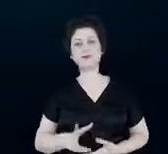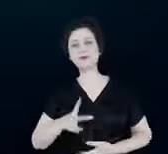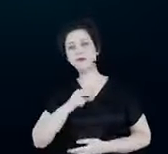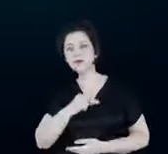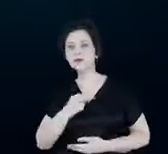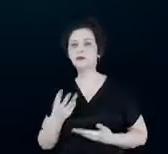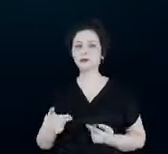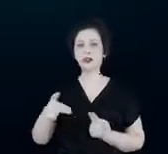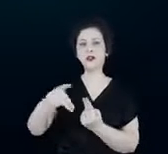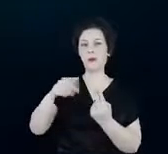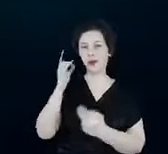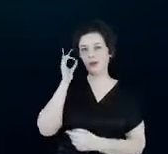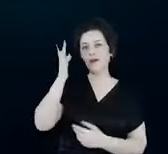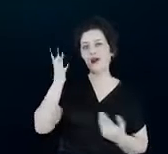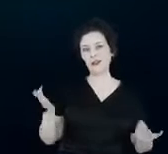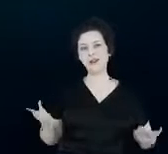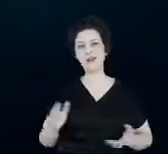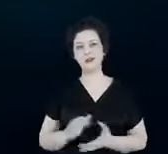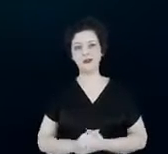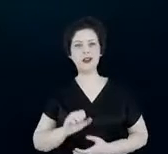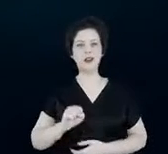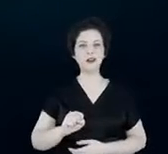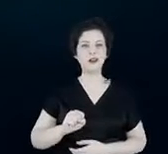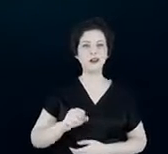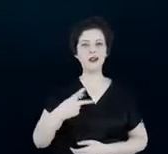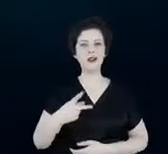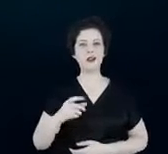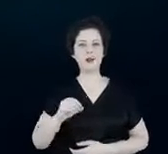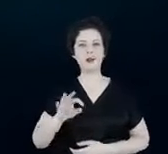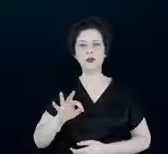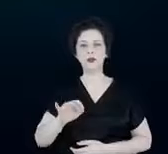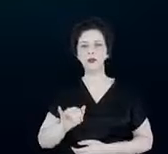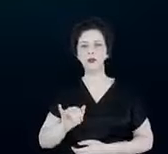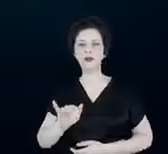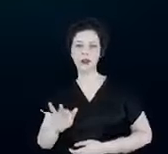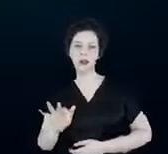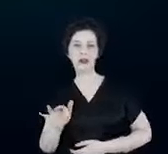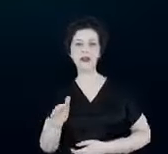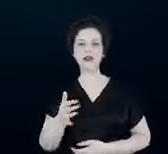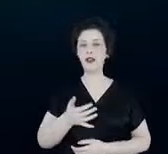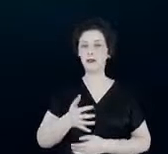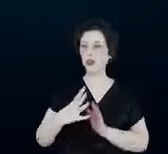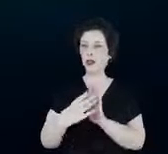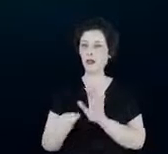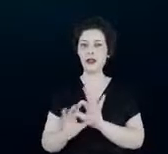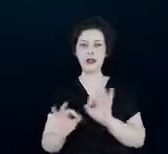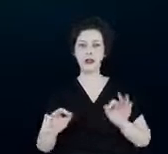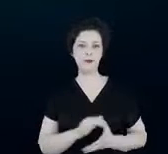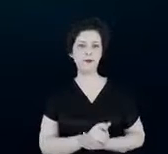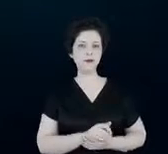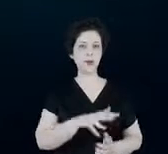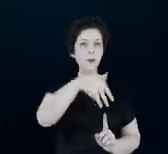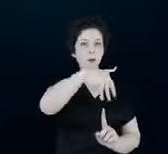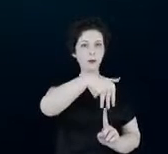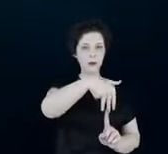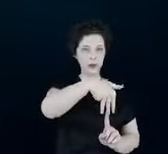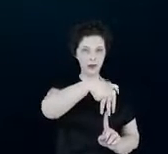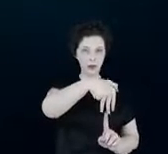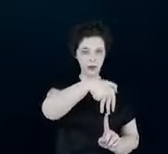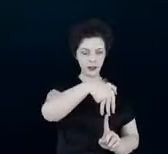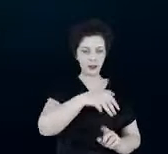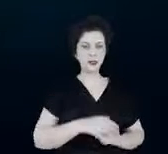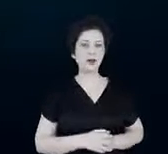tênis nubank é fácil o Spotify é fácil mas tem um bom exemplo o McDonald's ele foi lá ET é